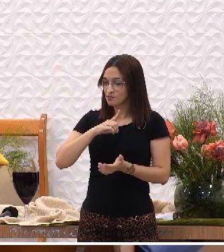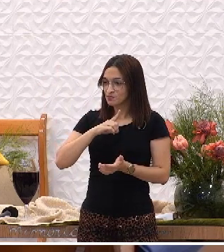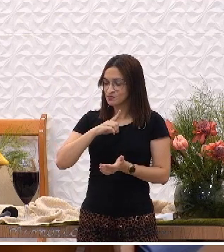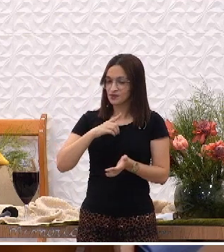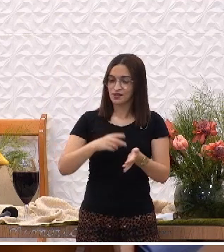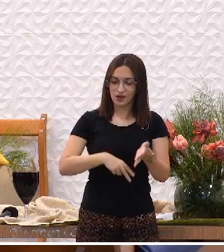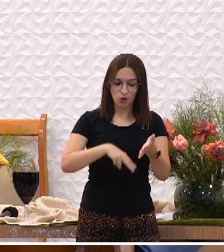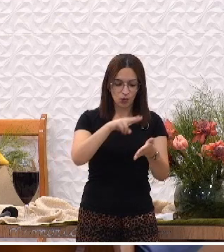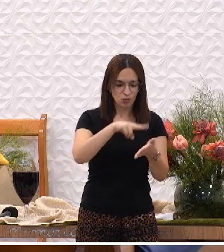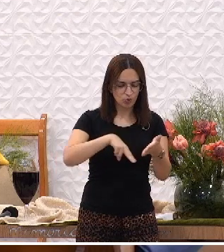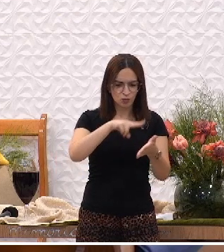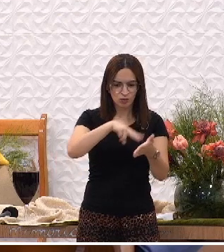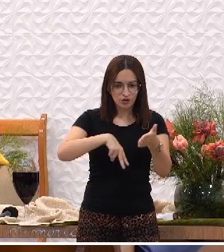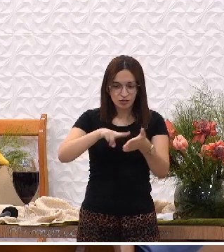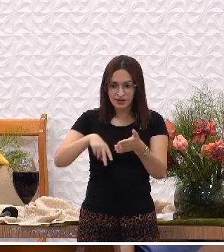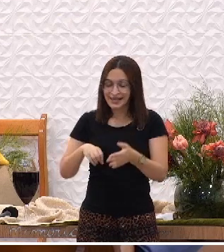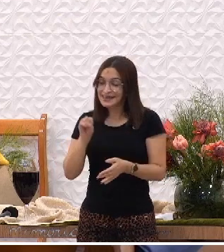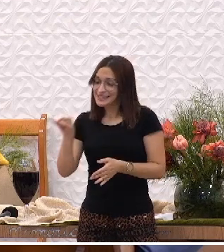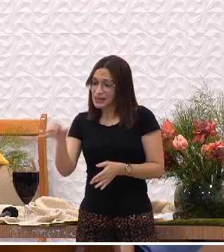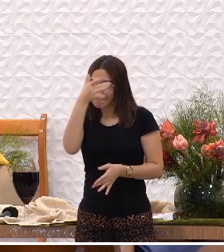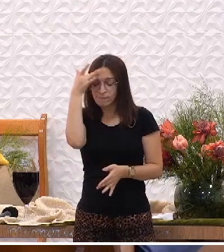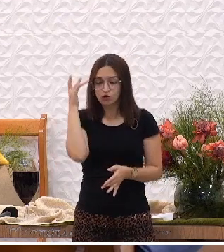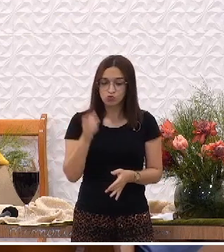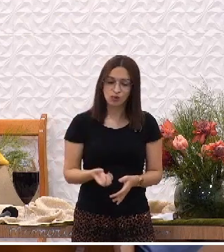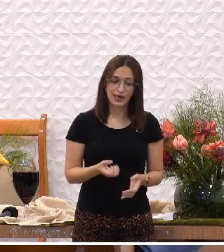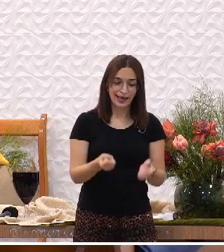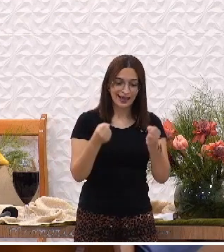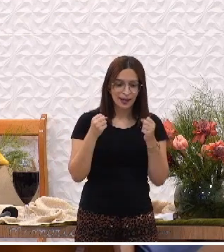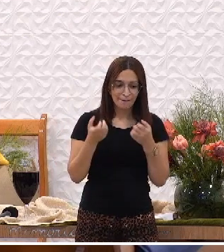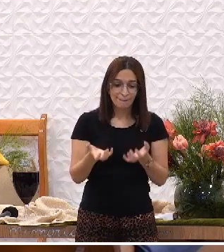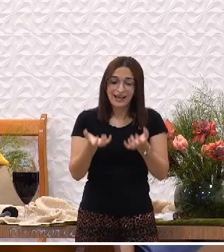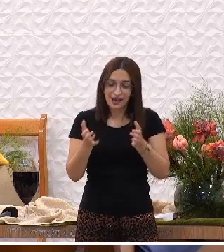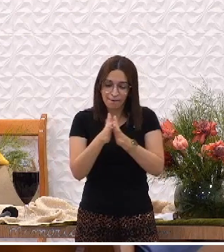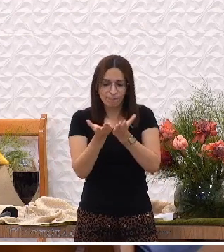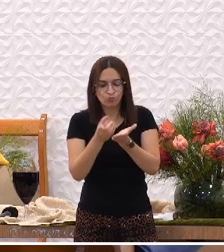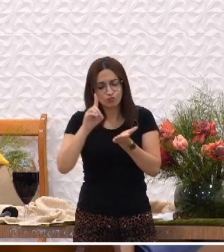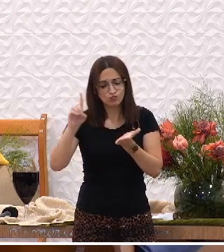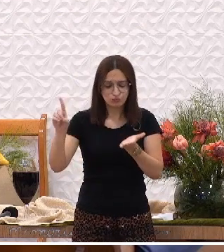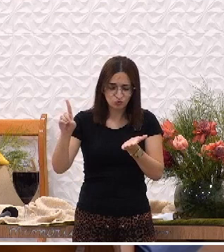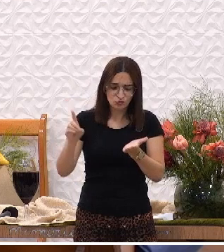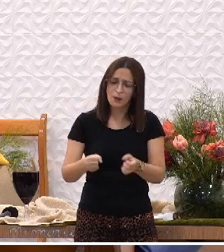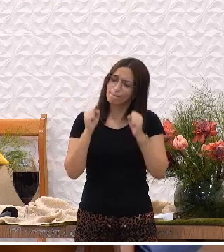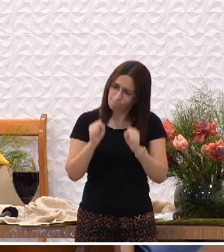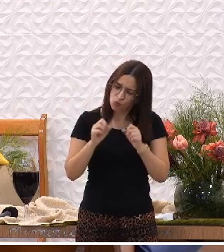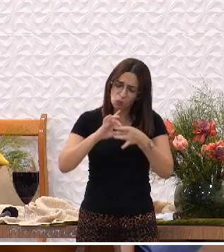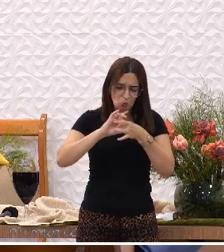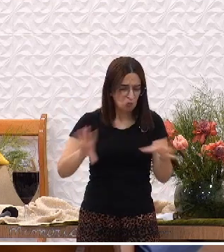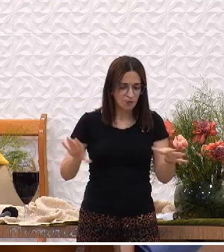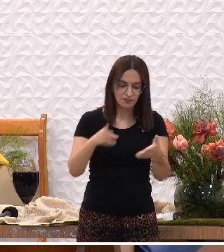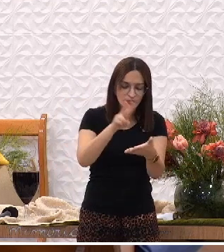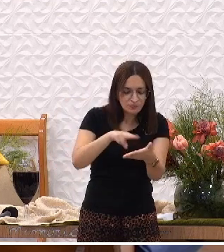Escrituras. E eu lembro quando eu estava no ensino médio, eu via, por exemplo, em livro, um módulo de história e tal, dizendo que os